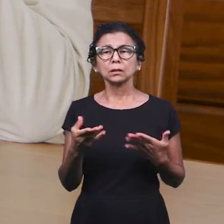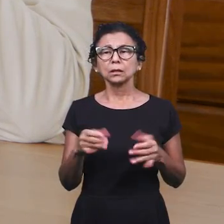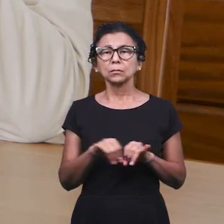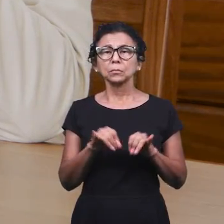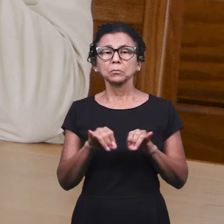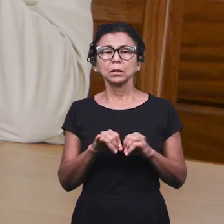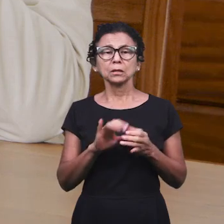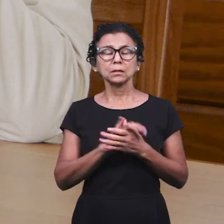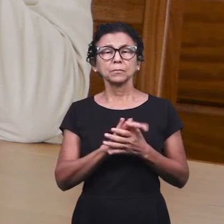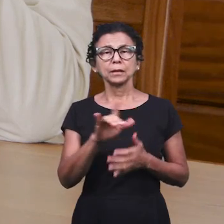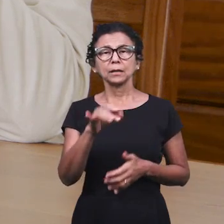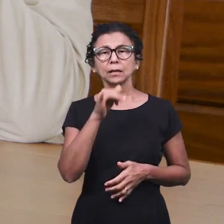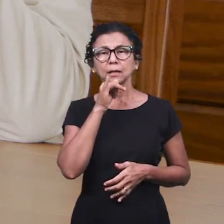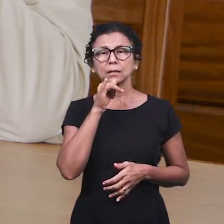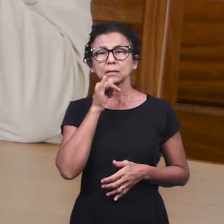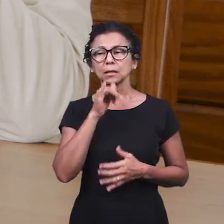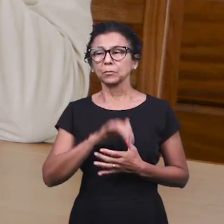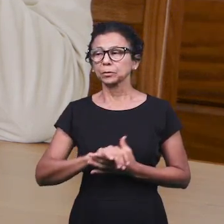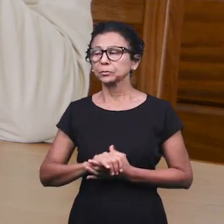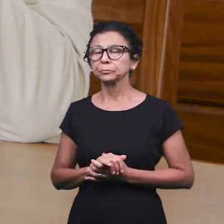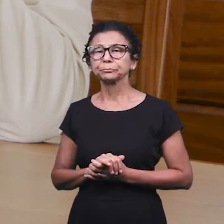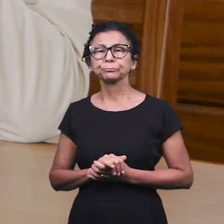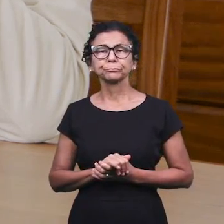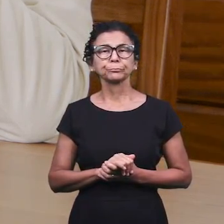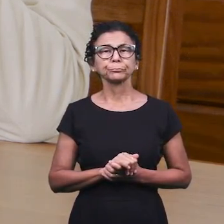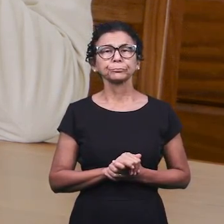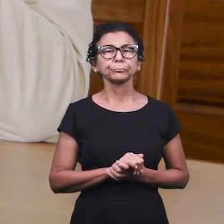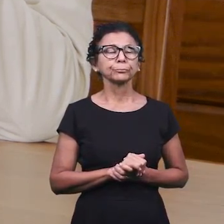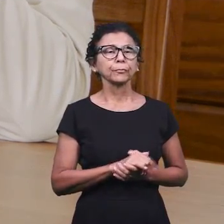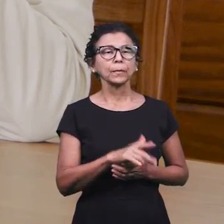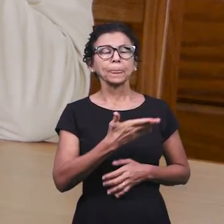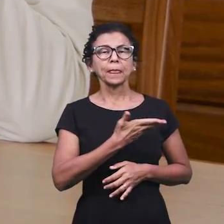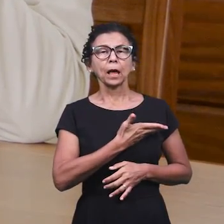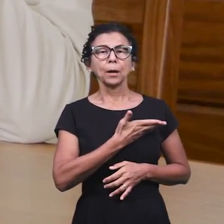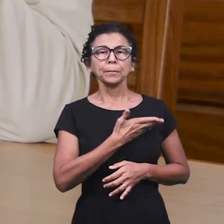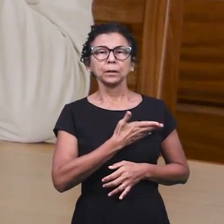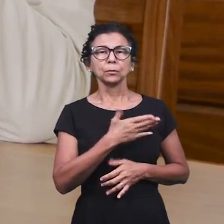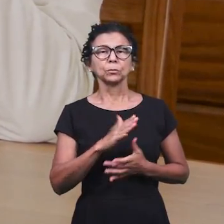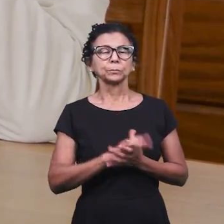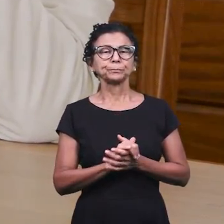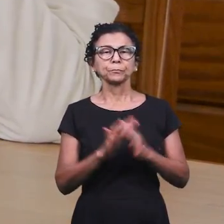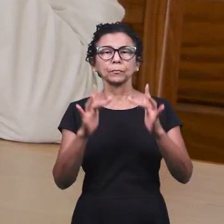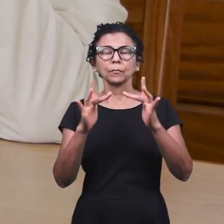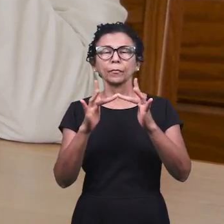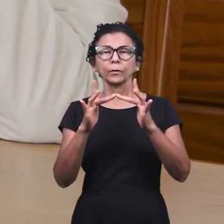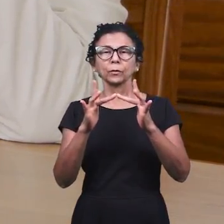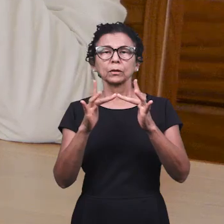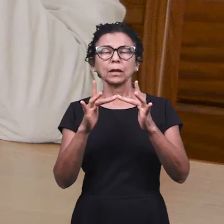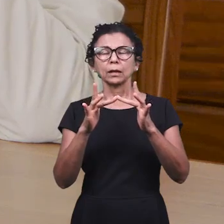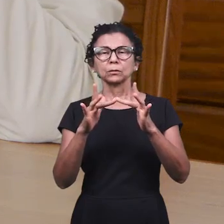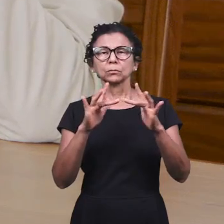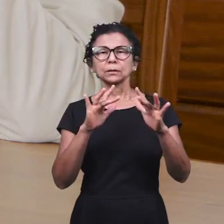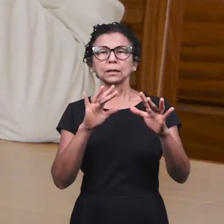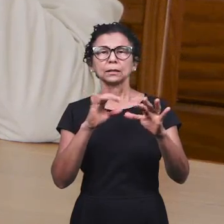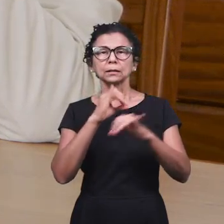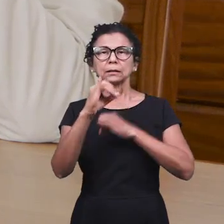Hoje a pessoa tem um amigo, por exemplo, na internet, brigou ali, deleta aquele amigo, ele não tem aquela relação